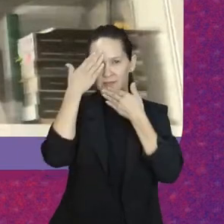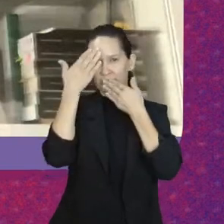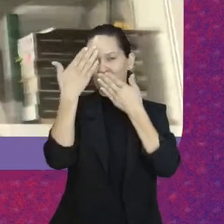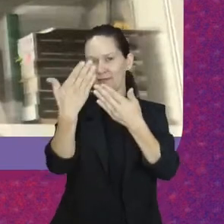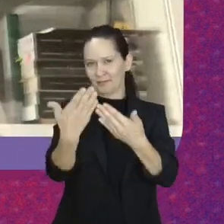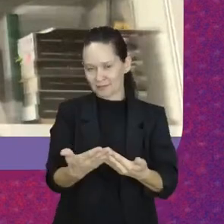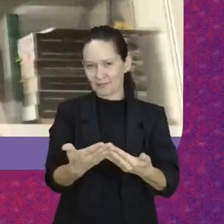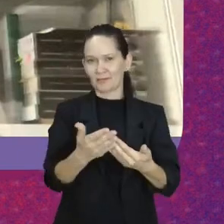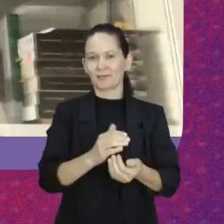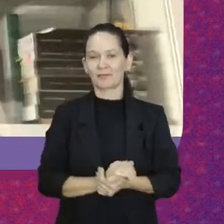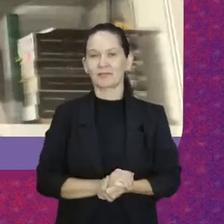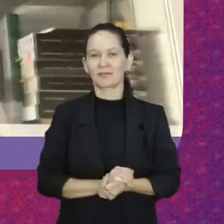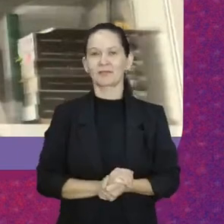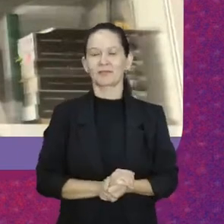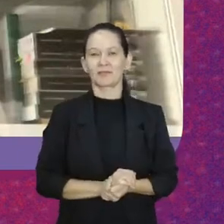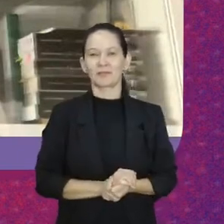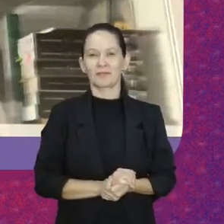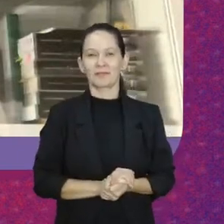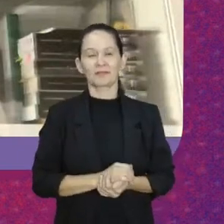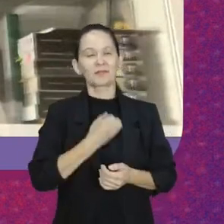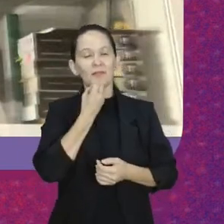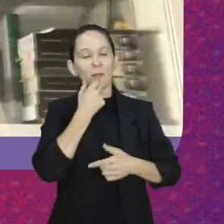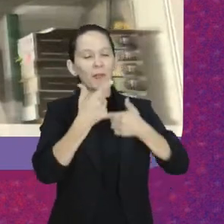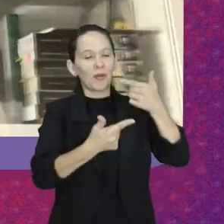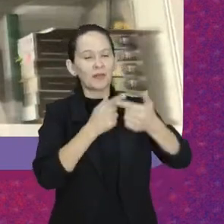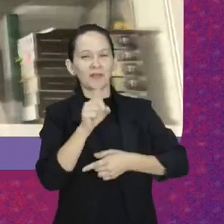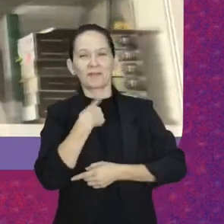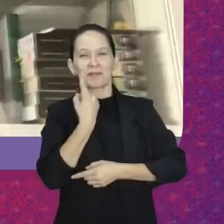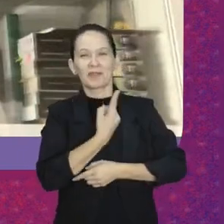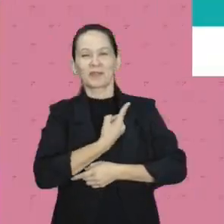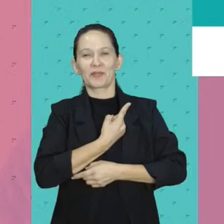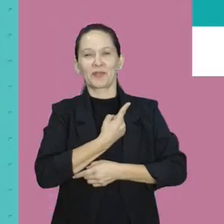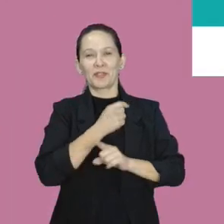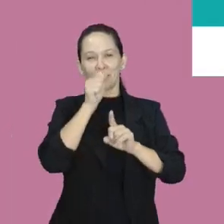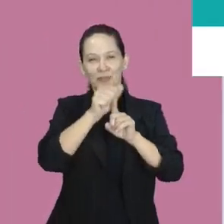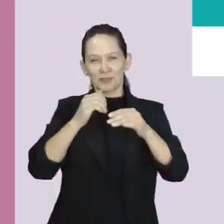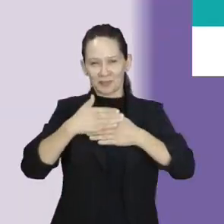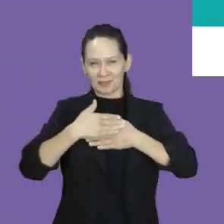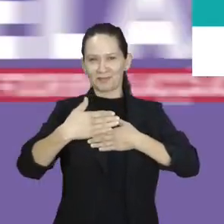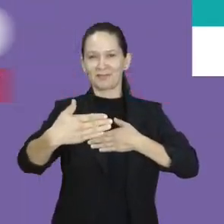obrigada e bom trabalho para nós nos próximos meses.